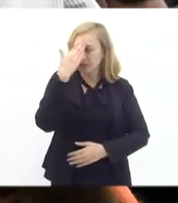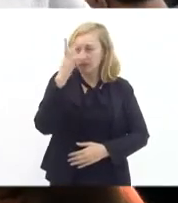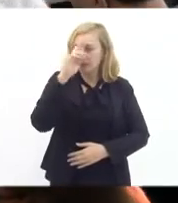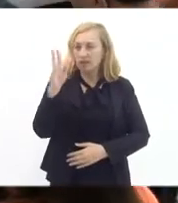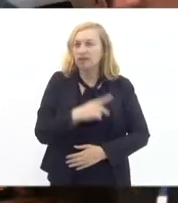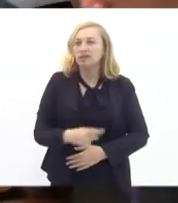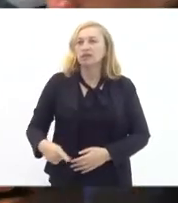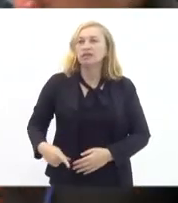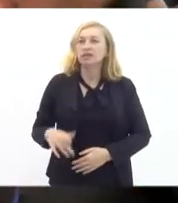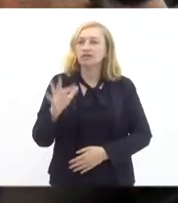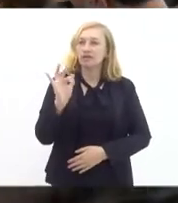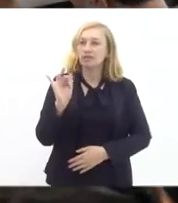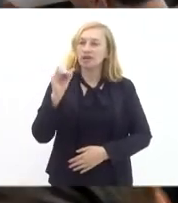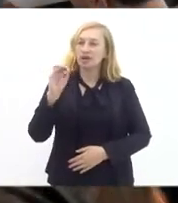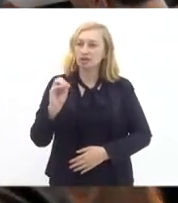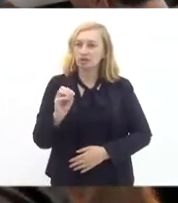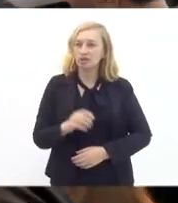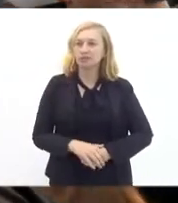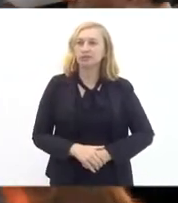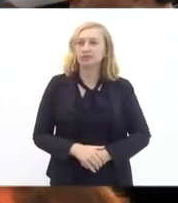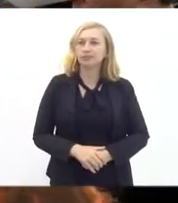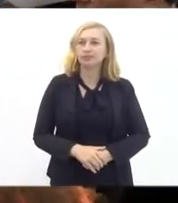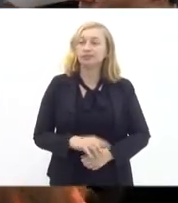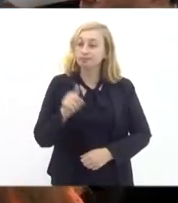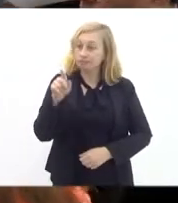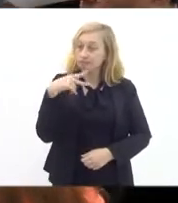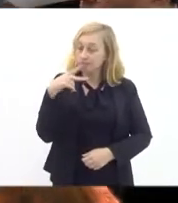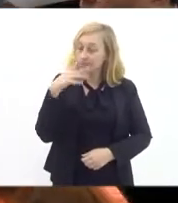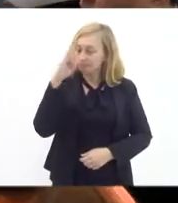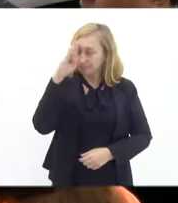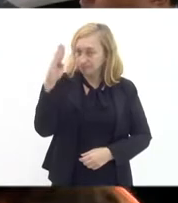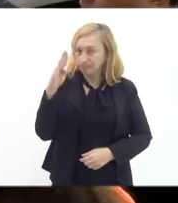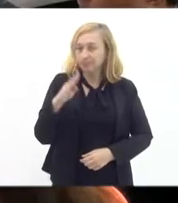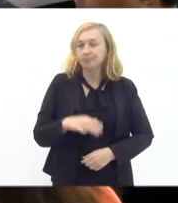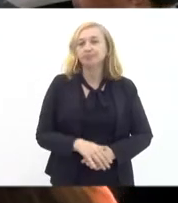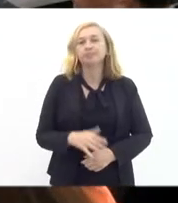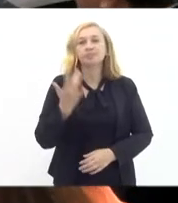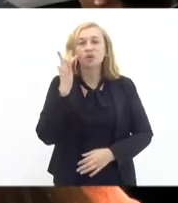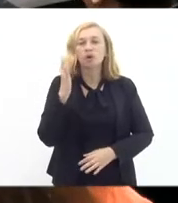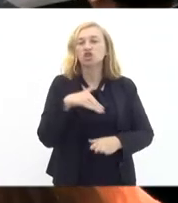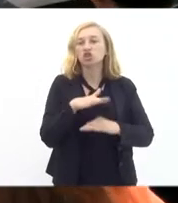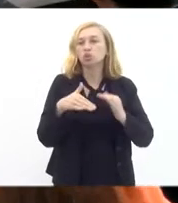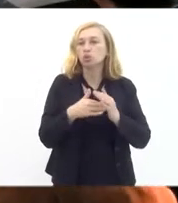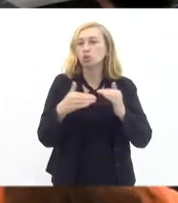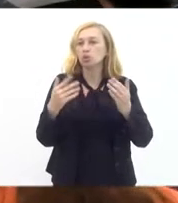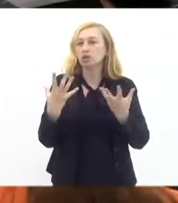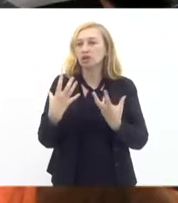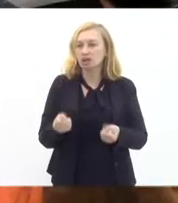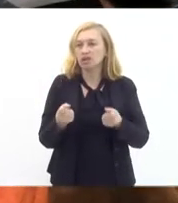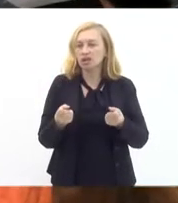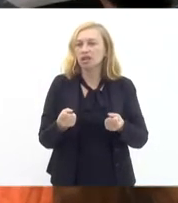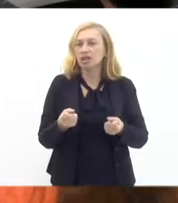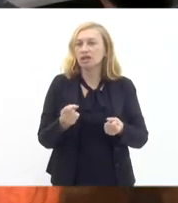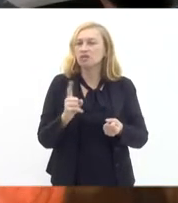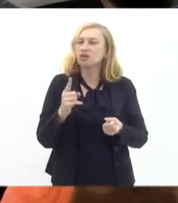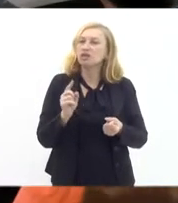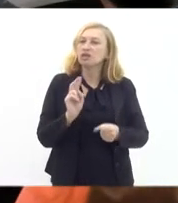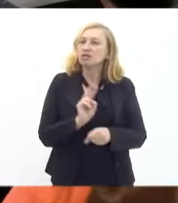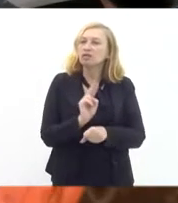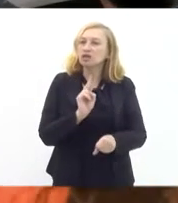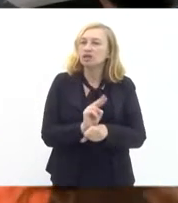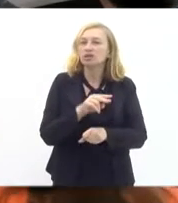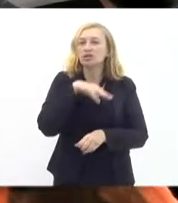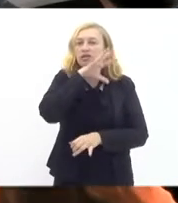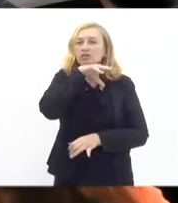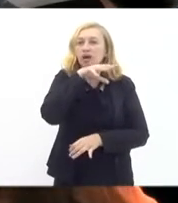Fabiano, você tocou num ponto fundamental que eu acho que todos aqui concordam e não é só na proteção animal, acho